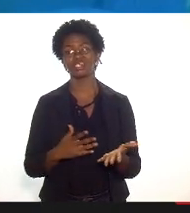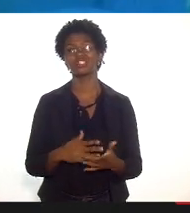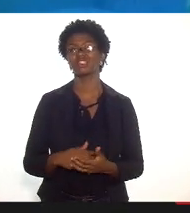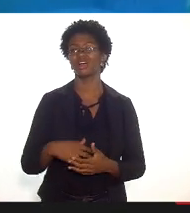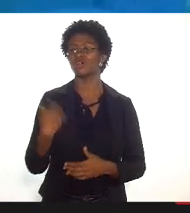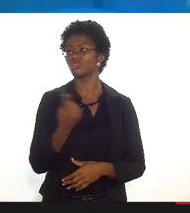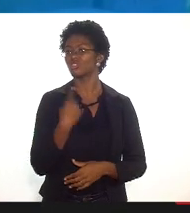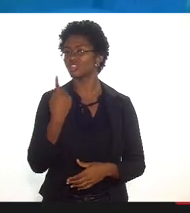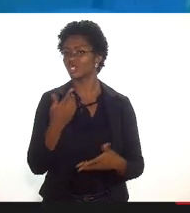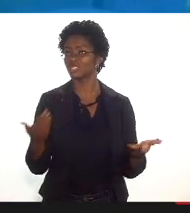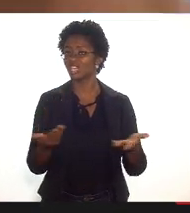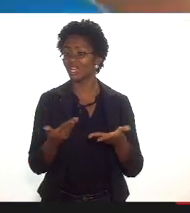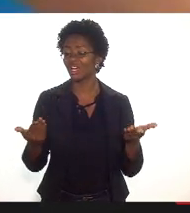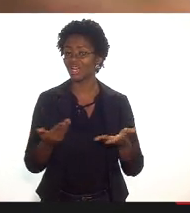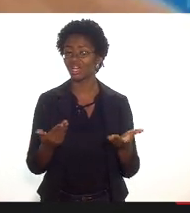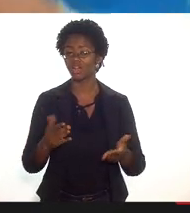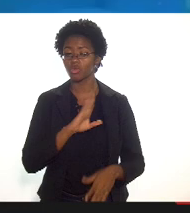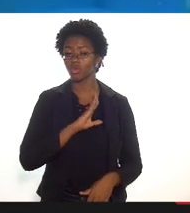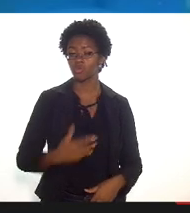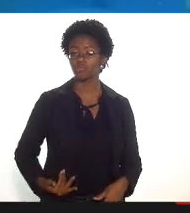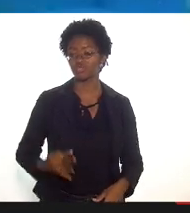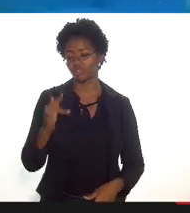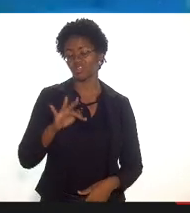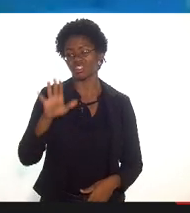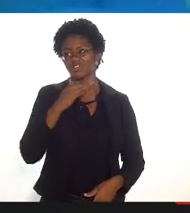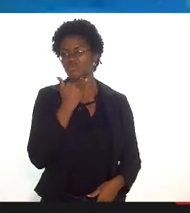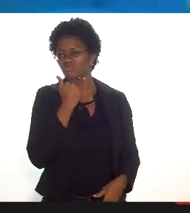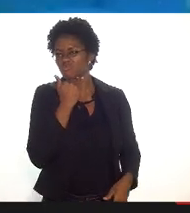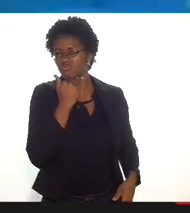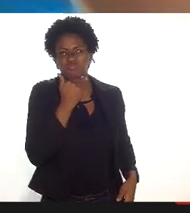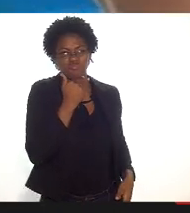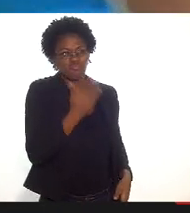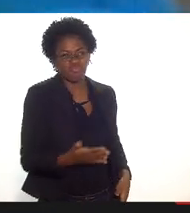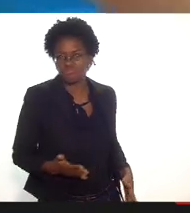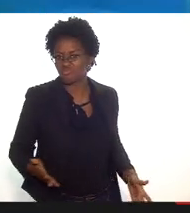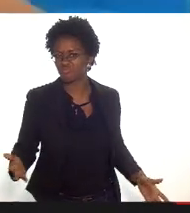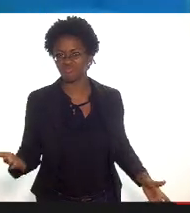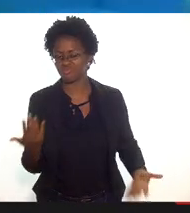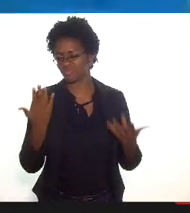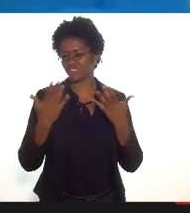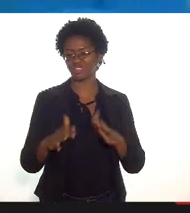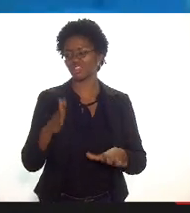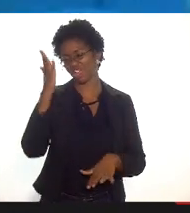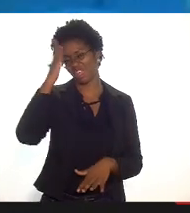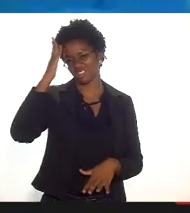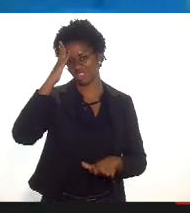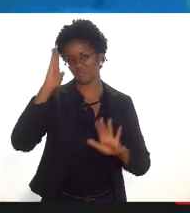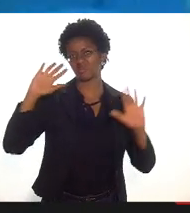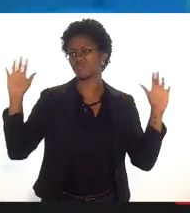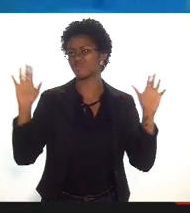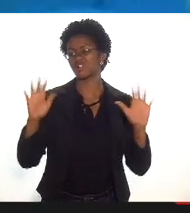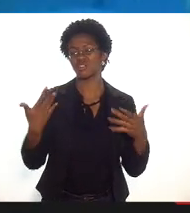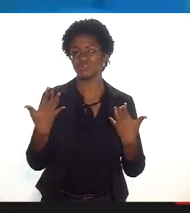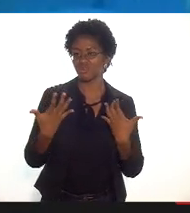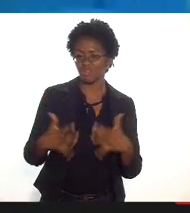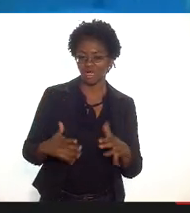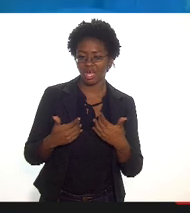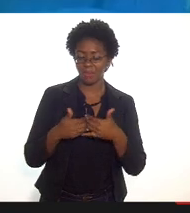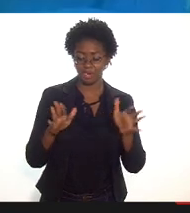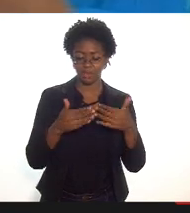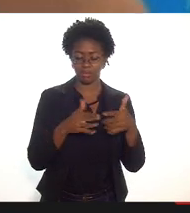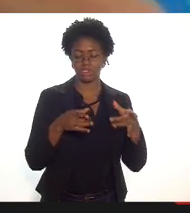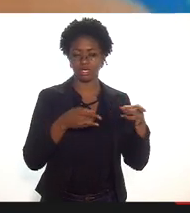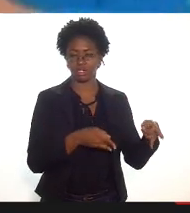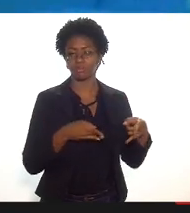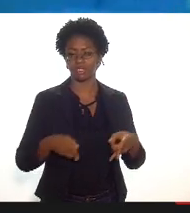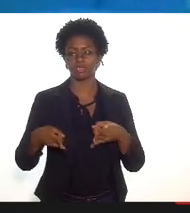o governo federal está se lascando para o que a gente está achando, o governo federal não vai abrir leitos, sabe, o que vai abrir é isso, 230,